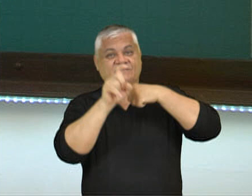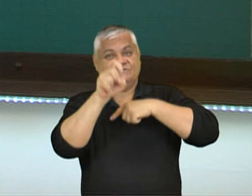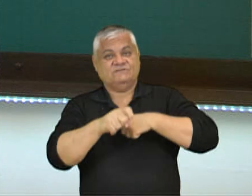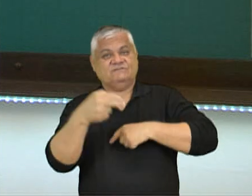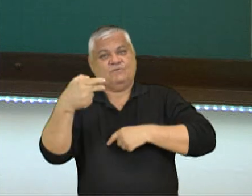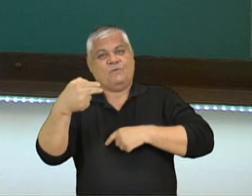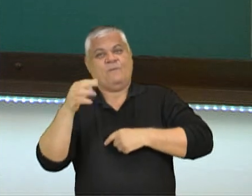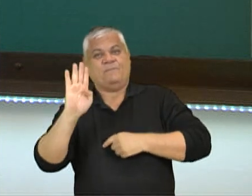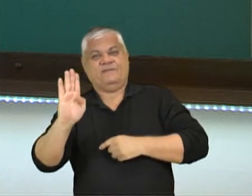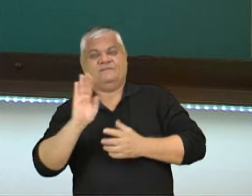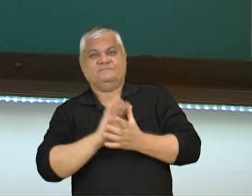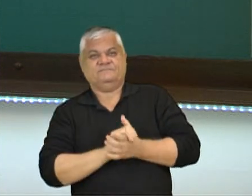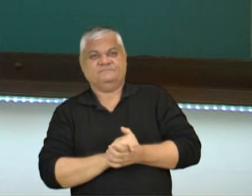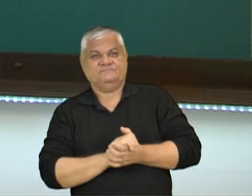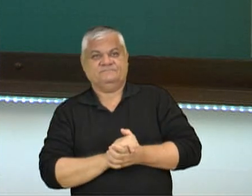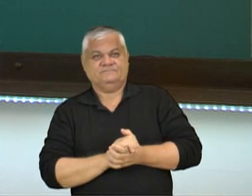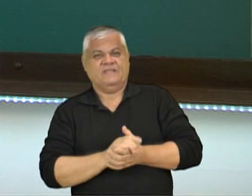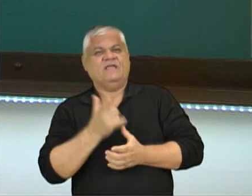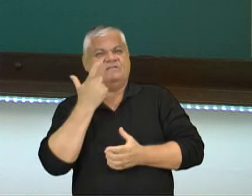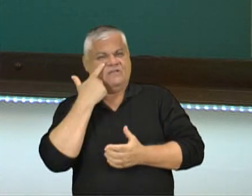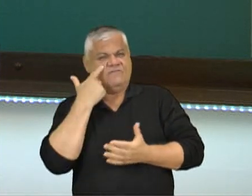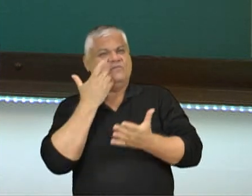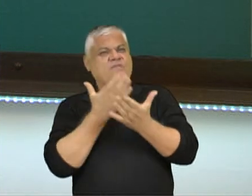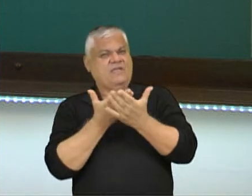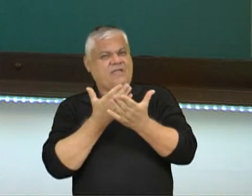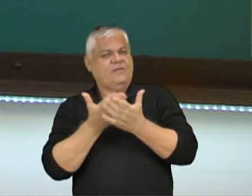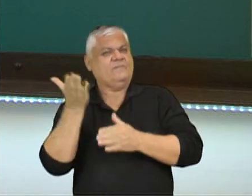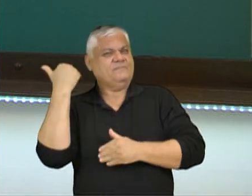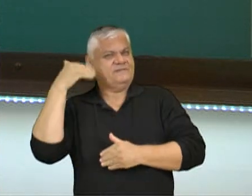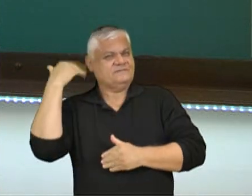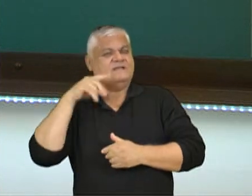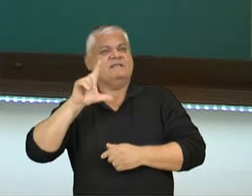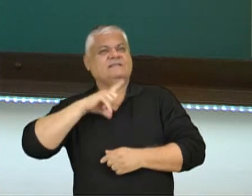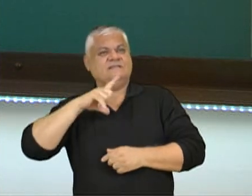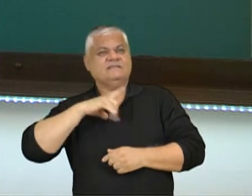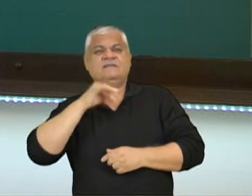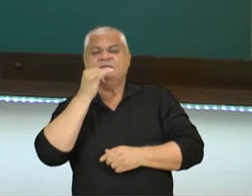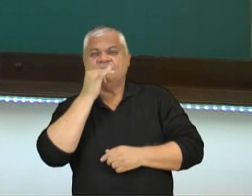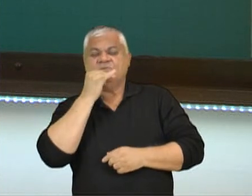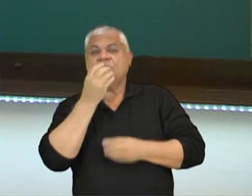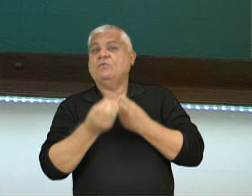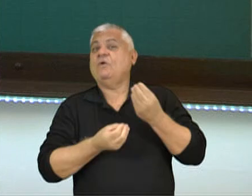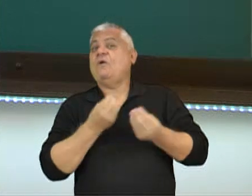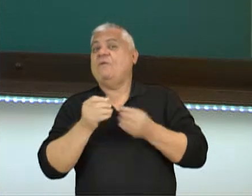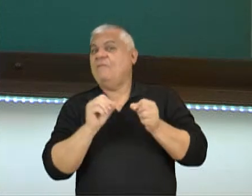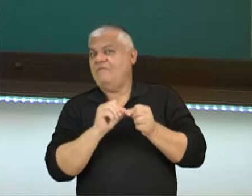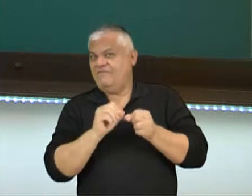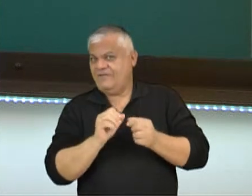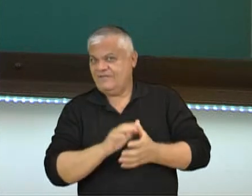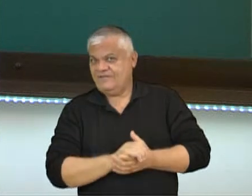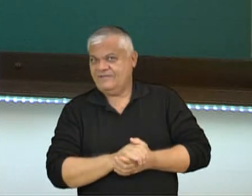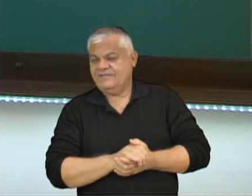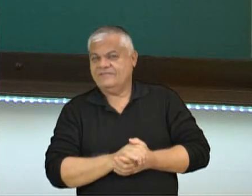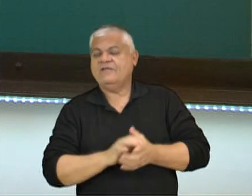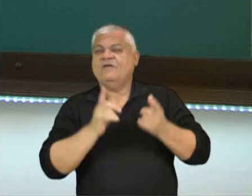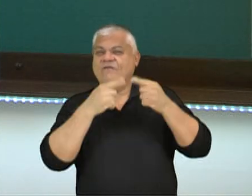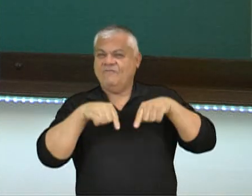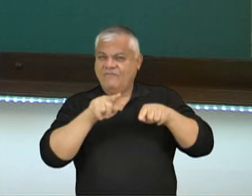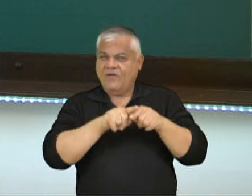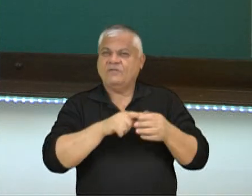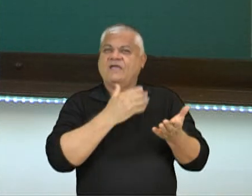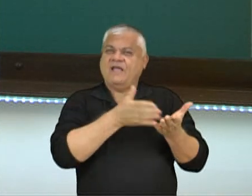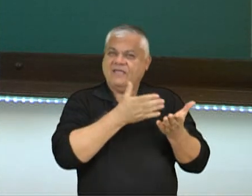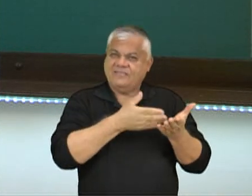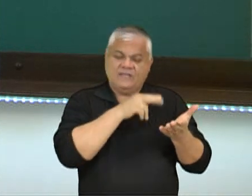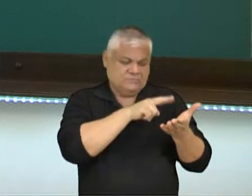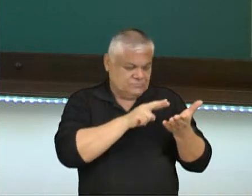a B. A gente já viu em algumas aulas anteriores que nós temos uma condição para isso. Então, volta lá no seu